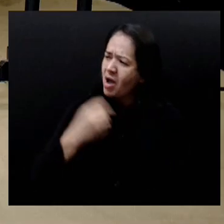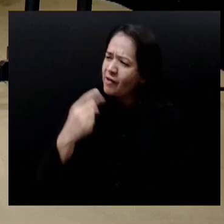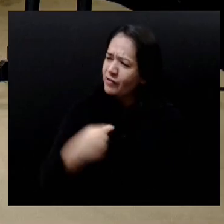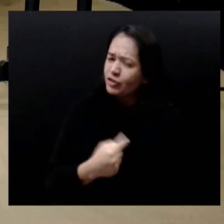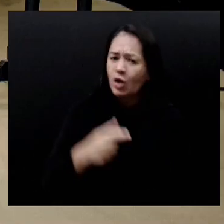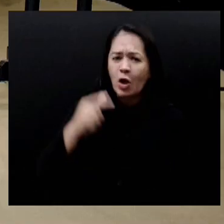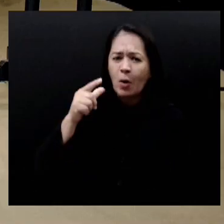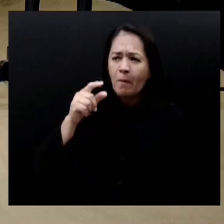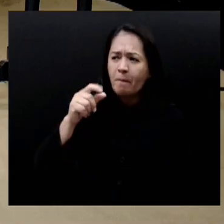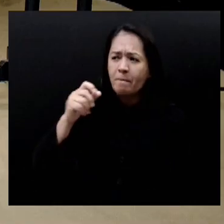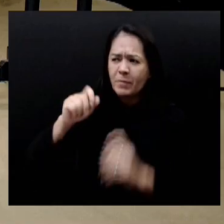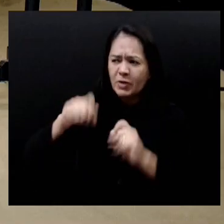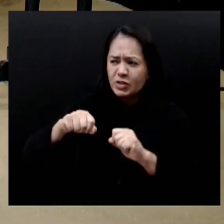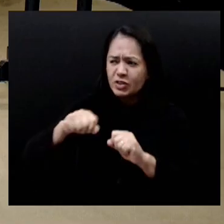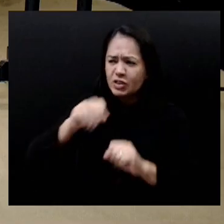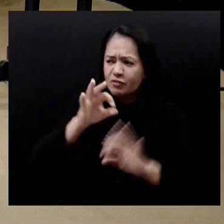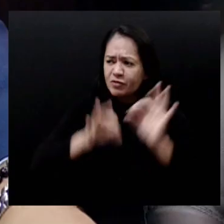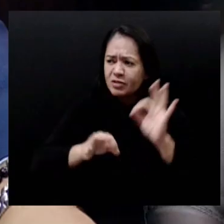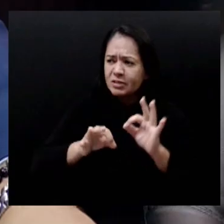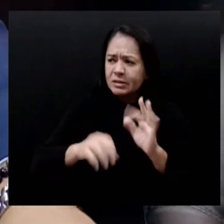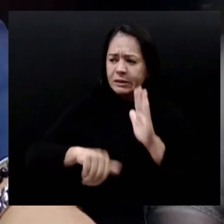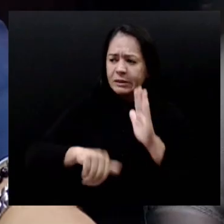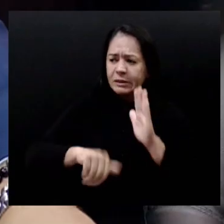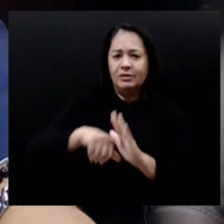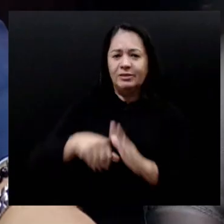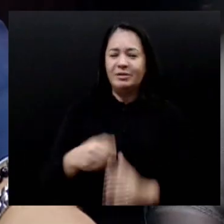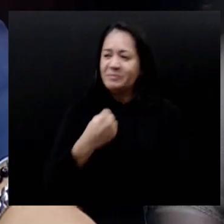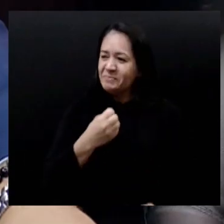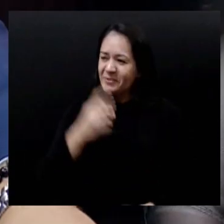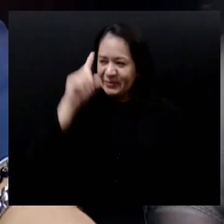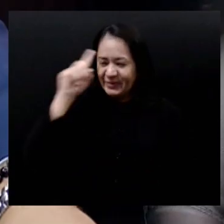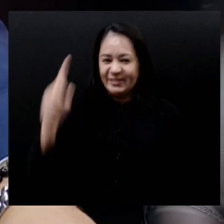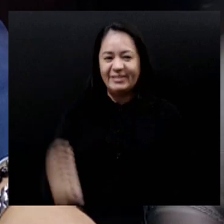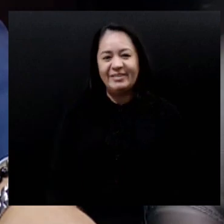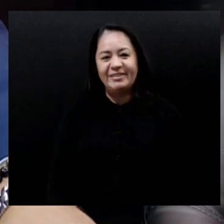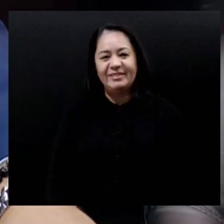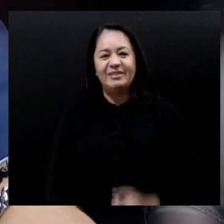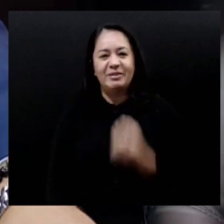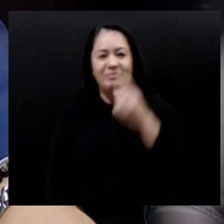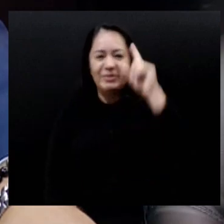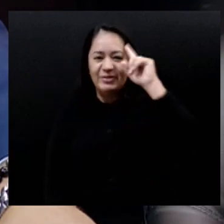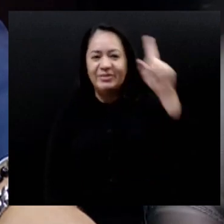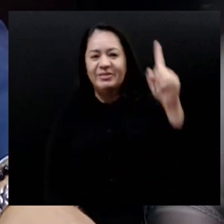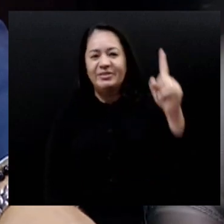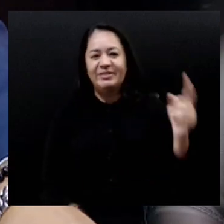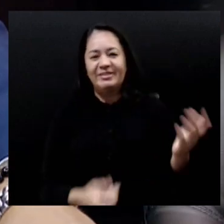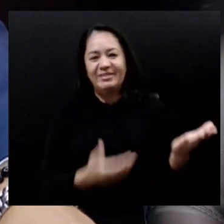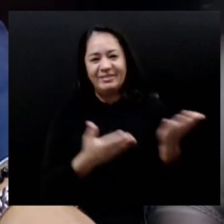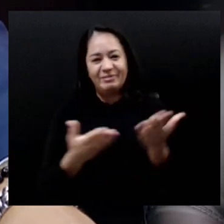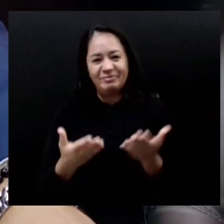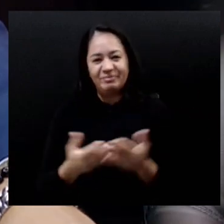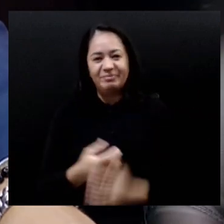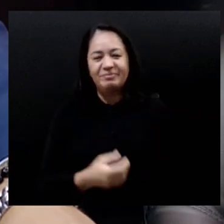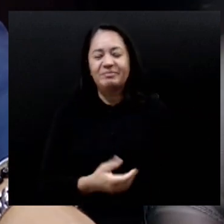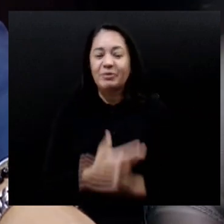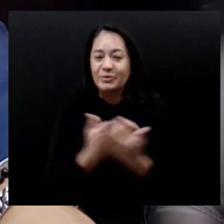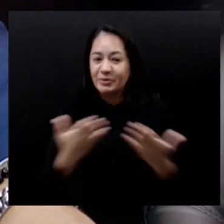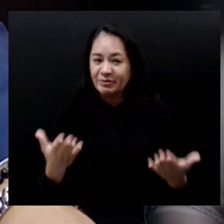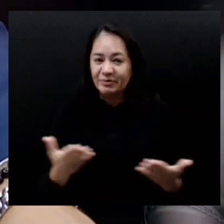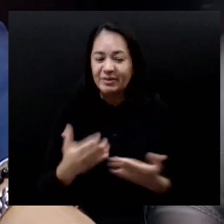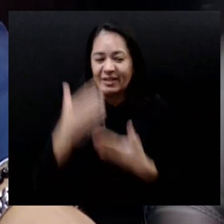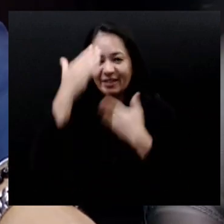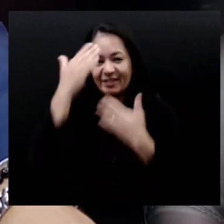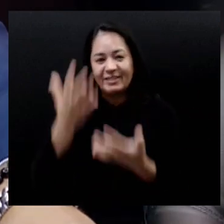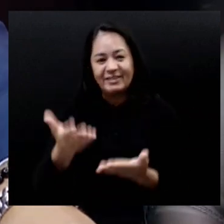responder criminalmente. Bom dia, seja bem-vindo. Bom dia, tudo bem, Rúbia? Joia. Bom dia, Valéria. Agradeço muito o convite de vir aqui explicar